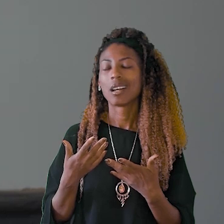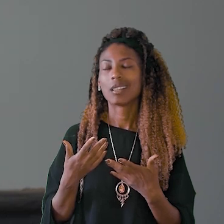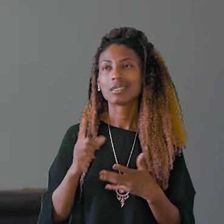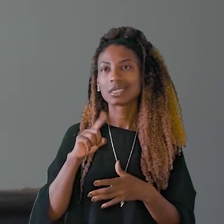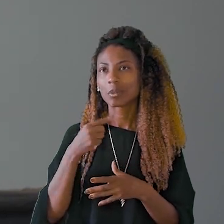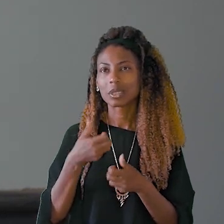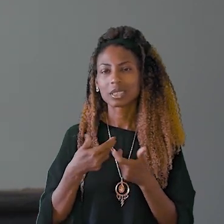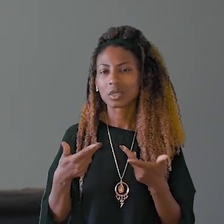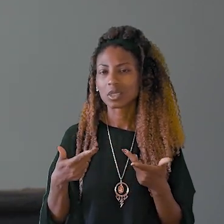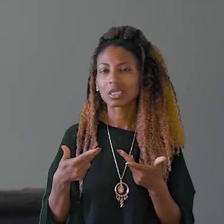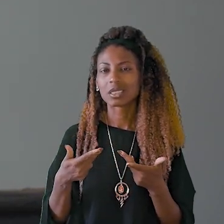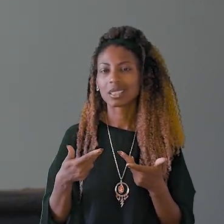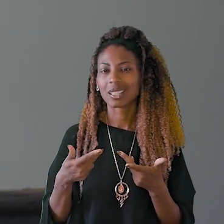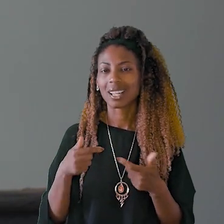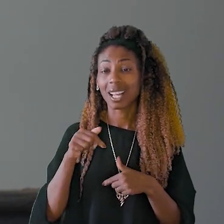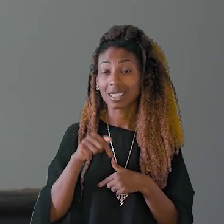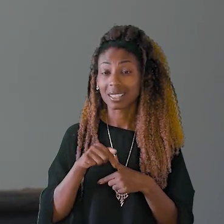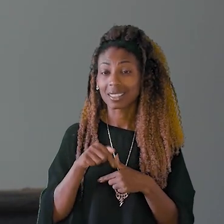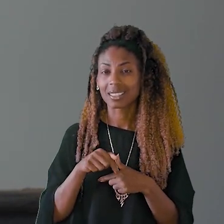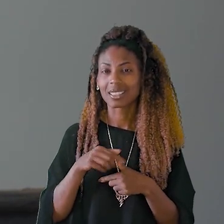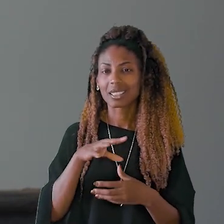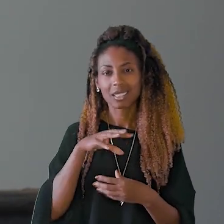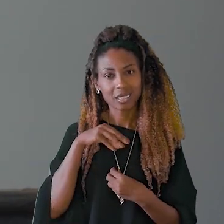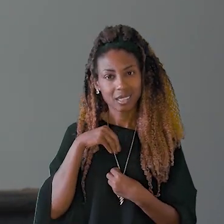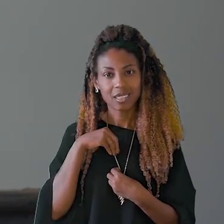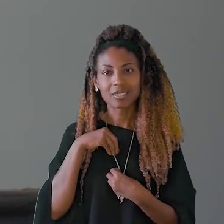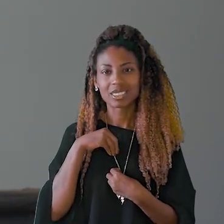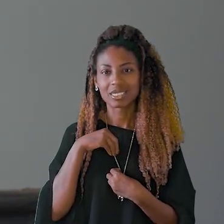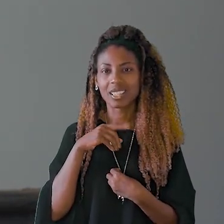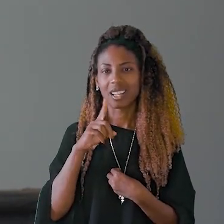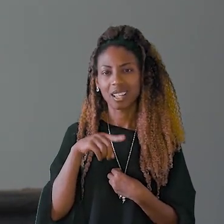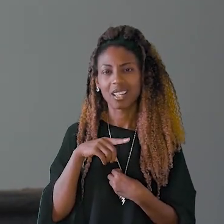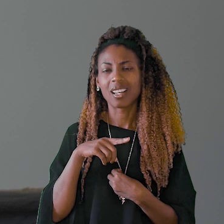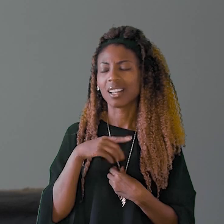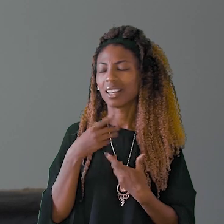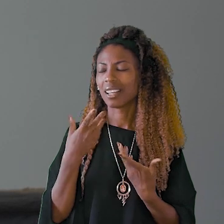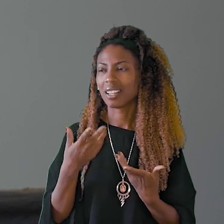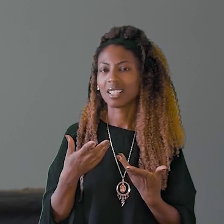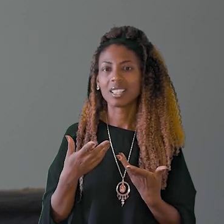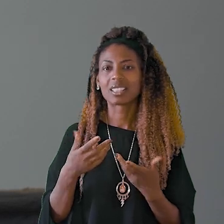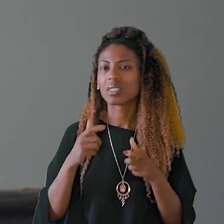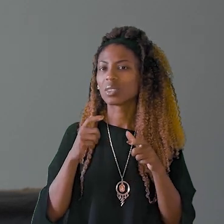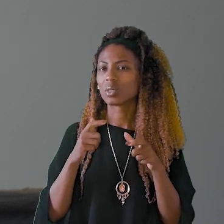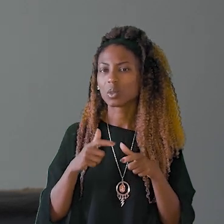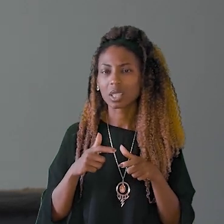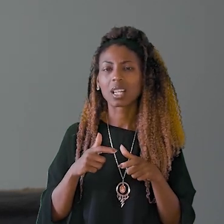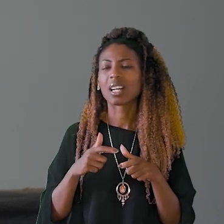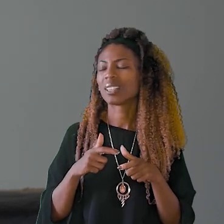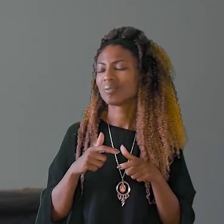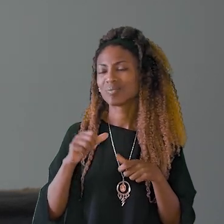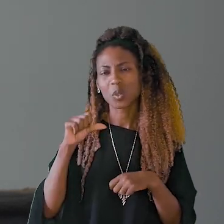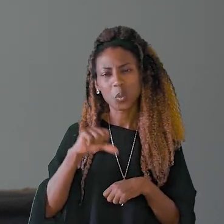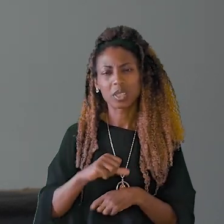assim, em matéria, mas eu acho que quando se fala sobre espírito, assim, foi algo que foi muito, né? Eu estava em um lugar muito mal da minha vida um